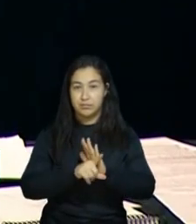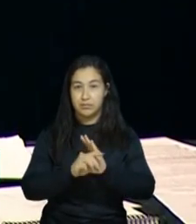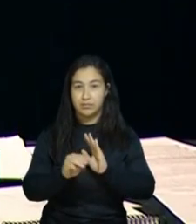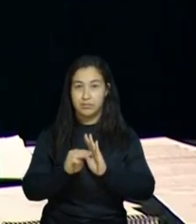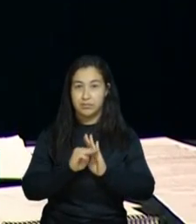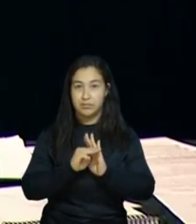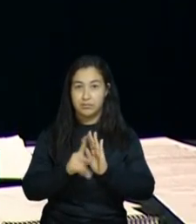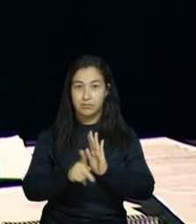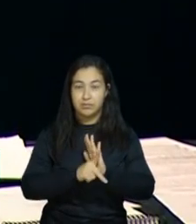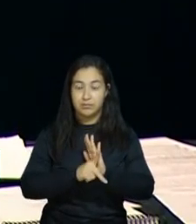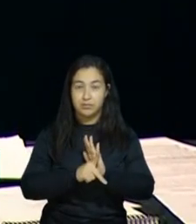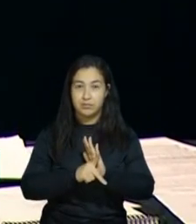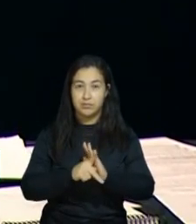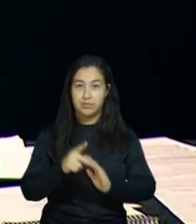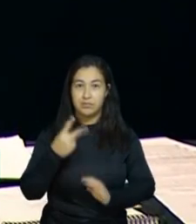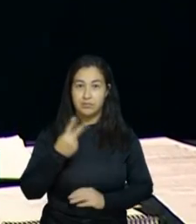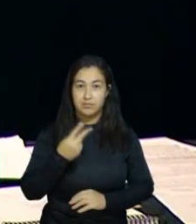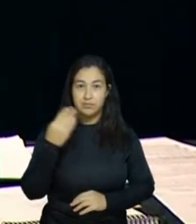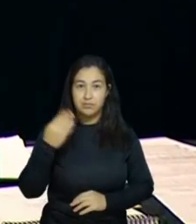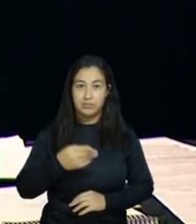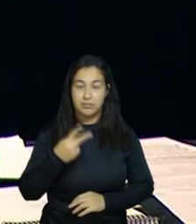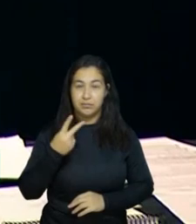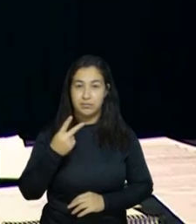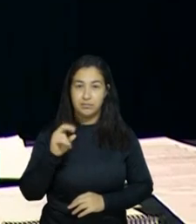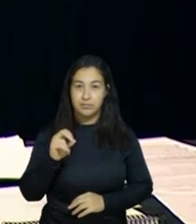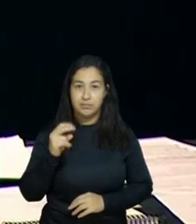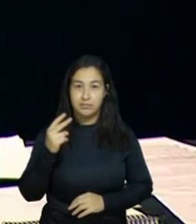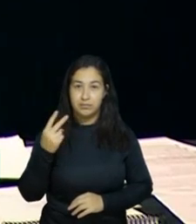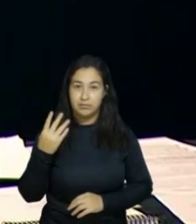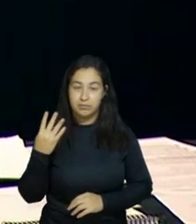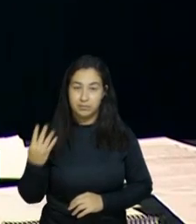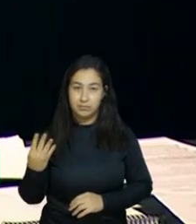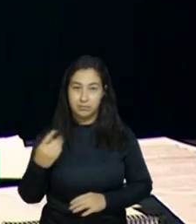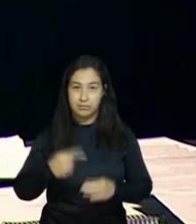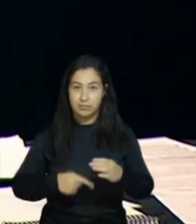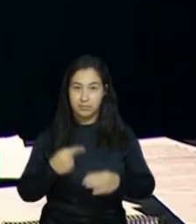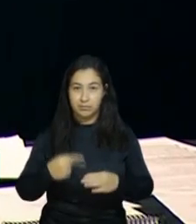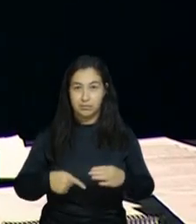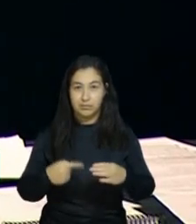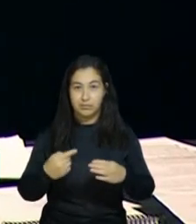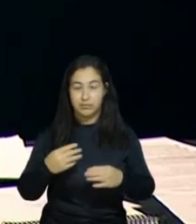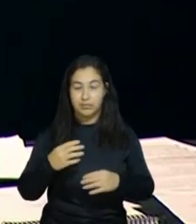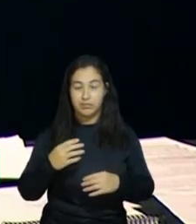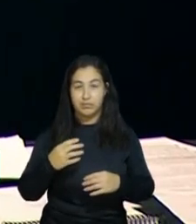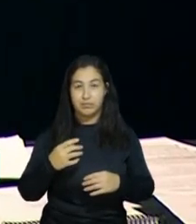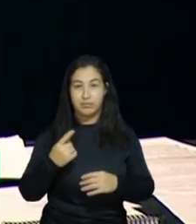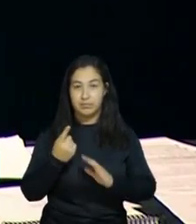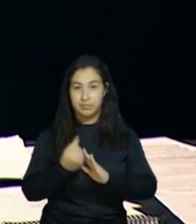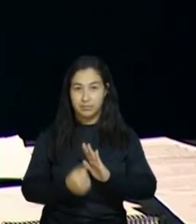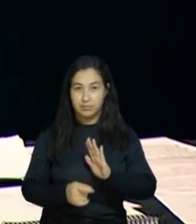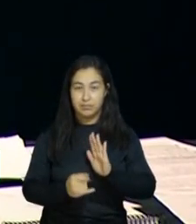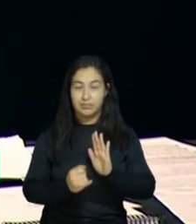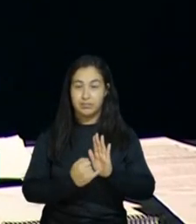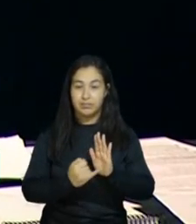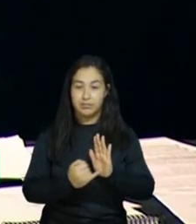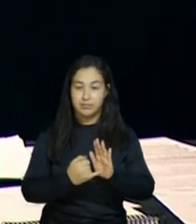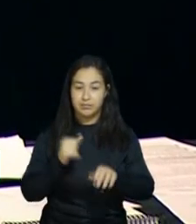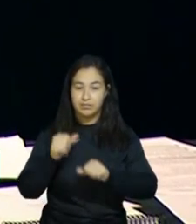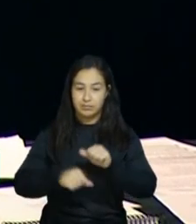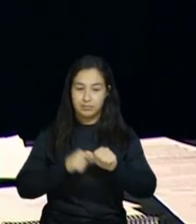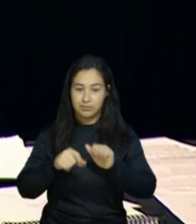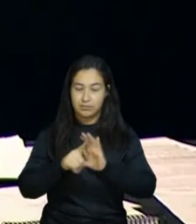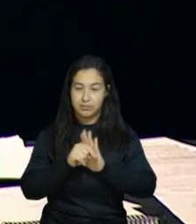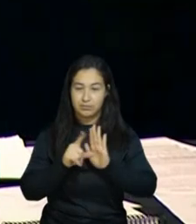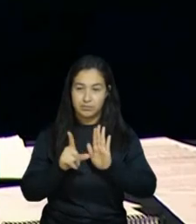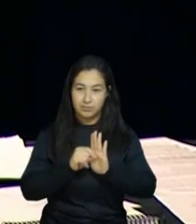PCL 262/2024, autoria Comissão de Finanças e Tributação, altera o artigo 7º da Lei